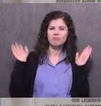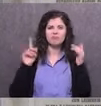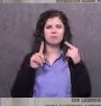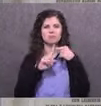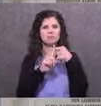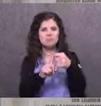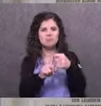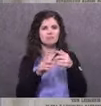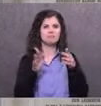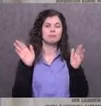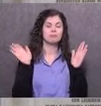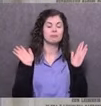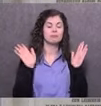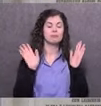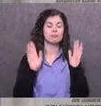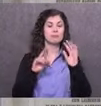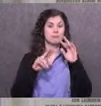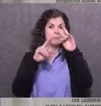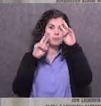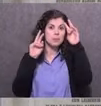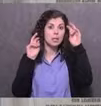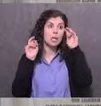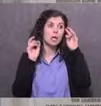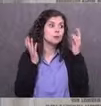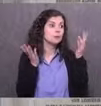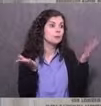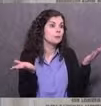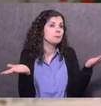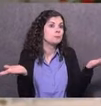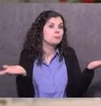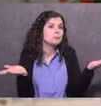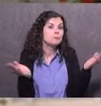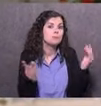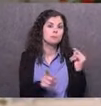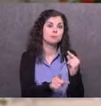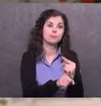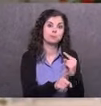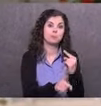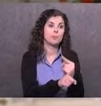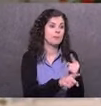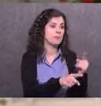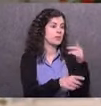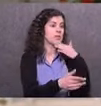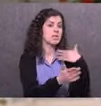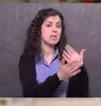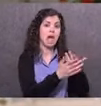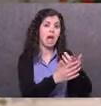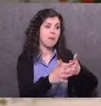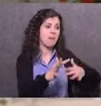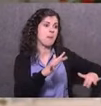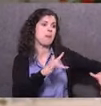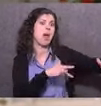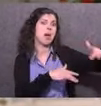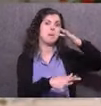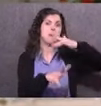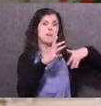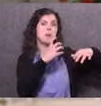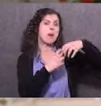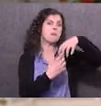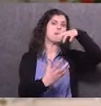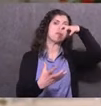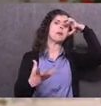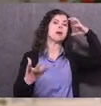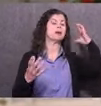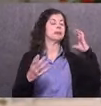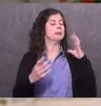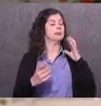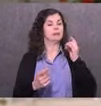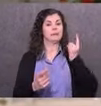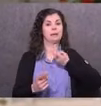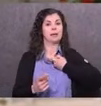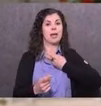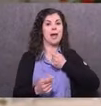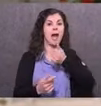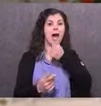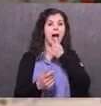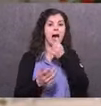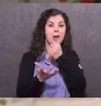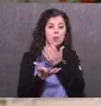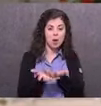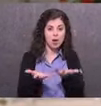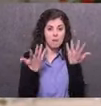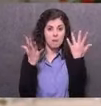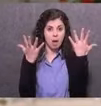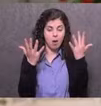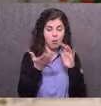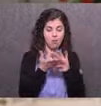Pilatos, vendo que não conseguia nada e aumentava o tumulto, mandou vir água e lavou as mãos na presença